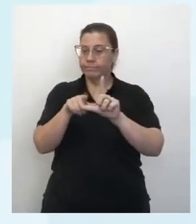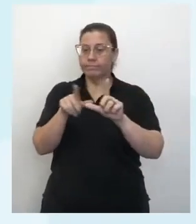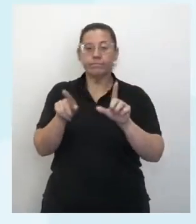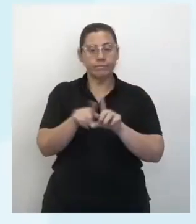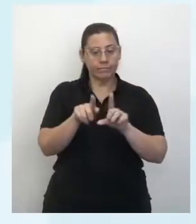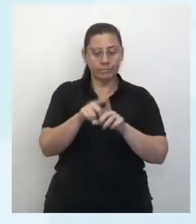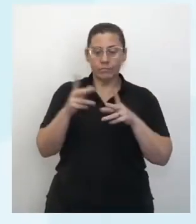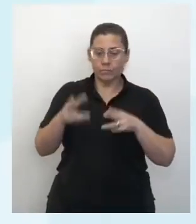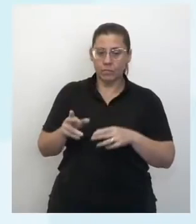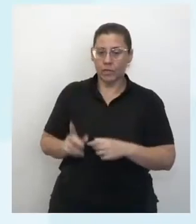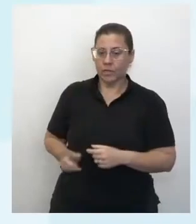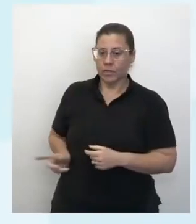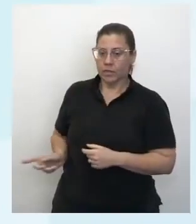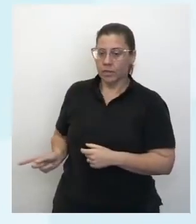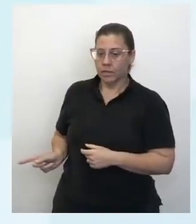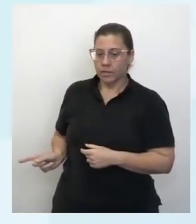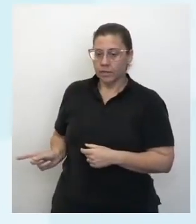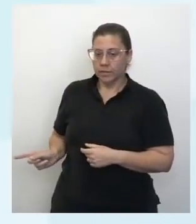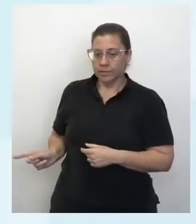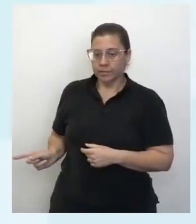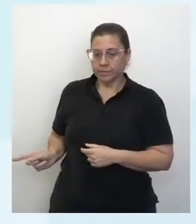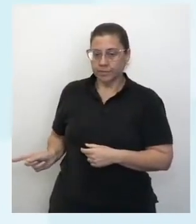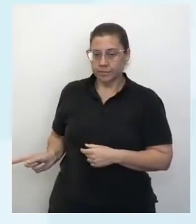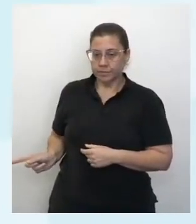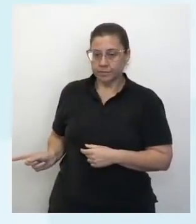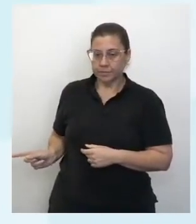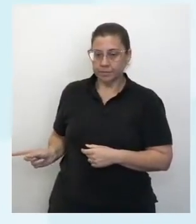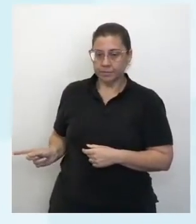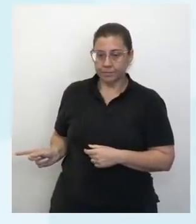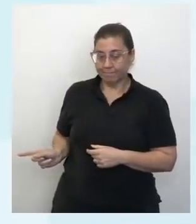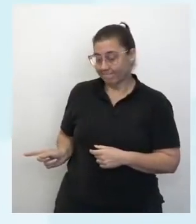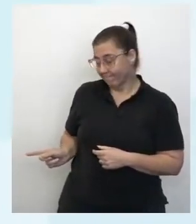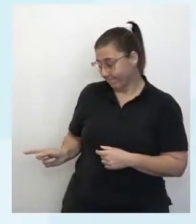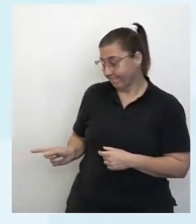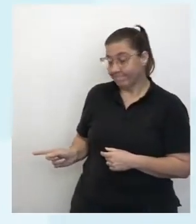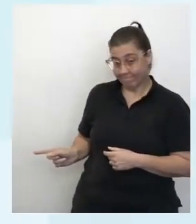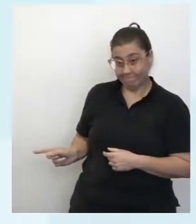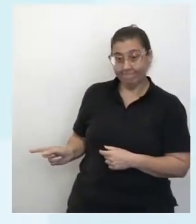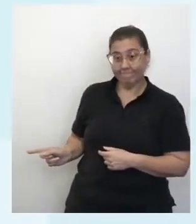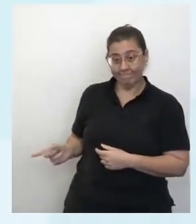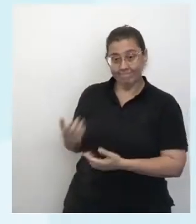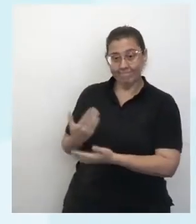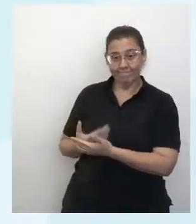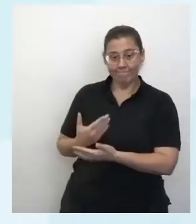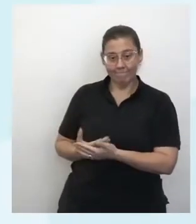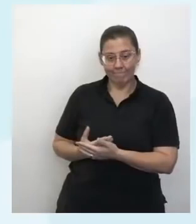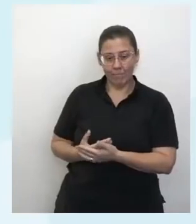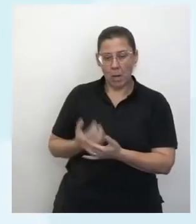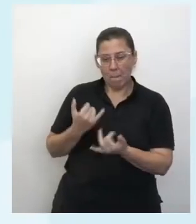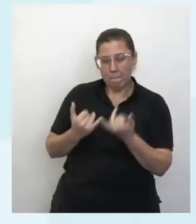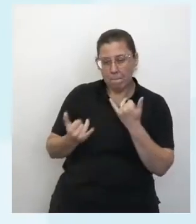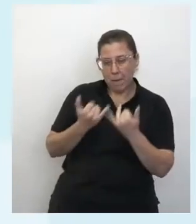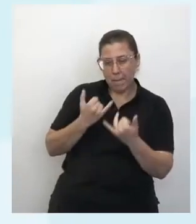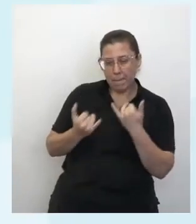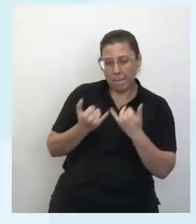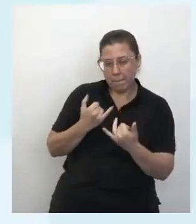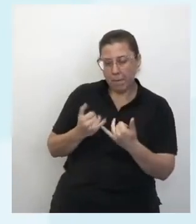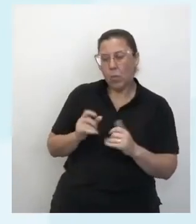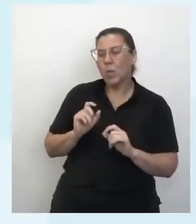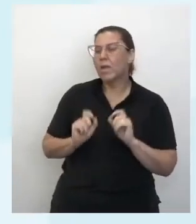aqui. E aí, o que a gente vai fazer? A gente vai estudar este caso aqui, que é chamado de semelhante. O que é